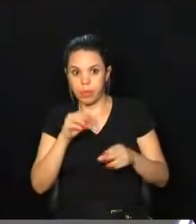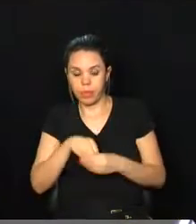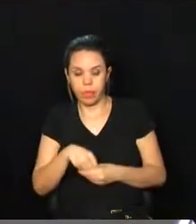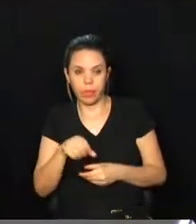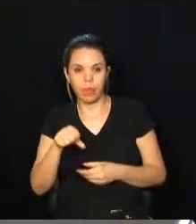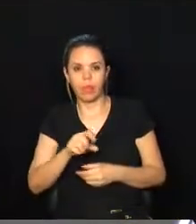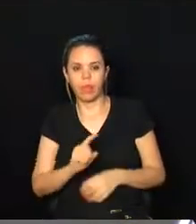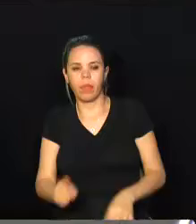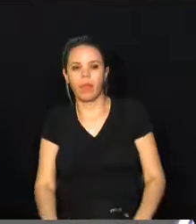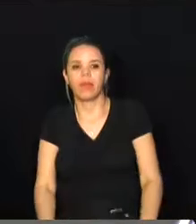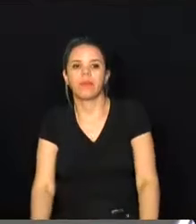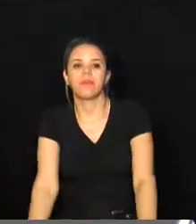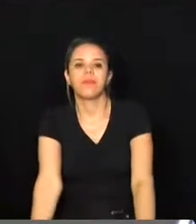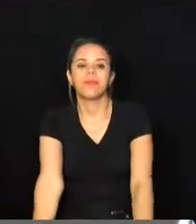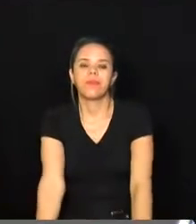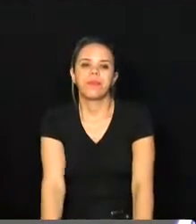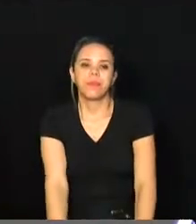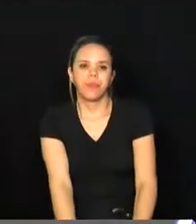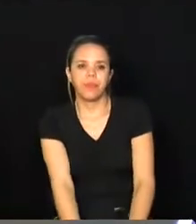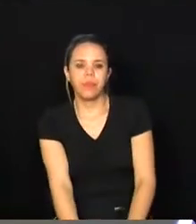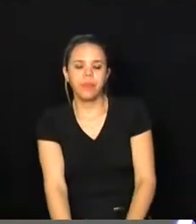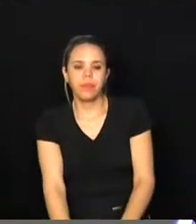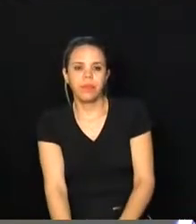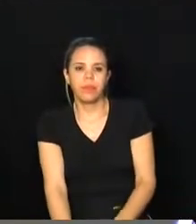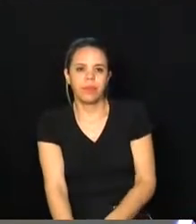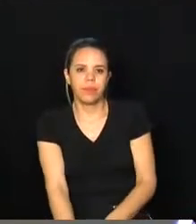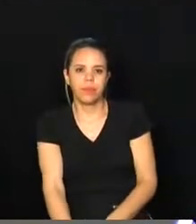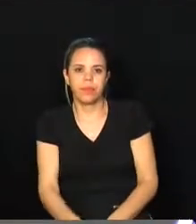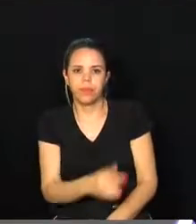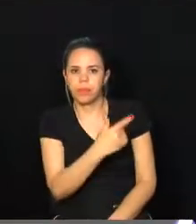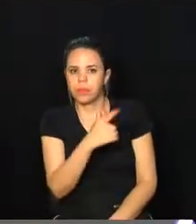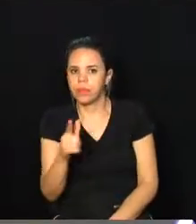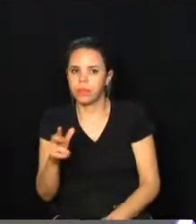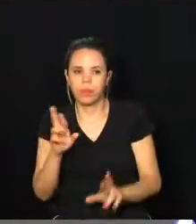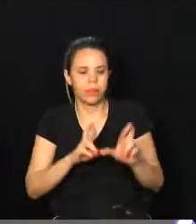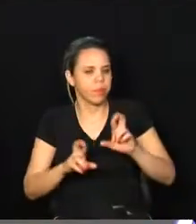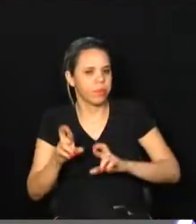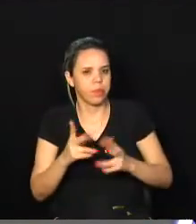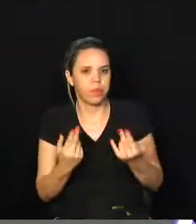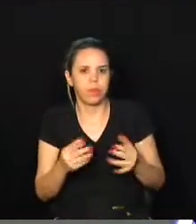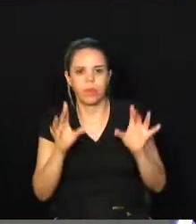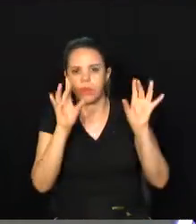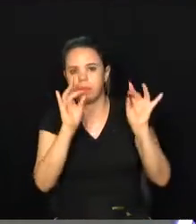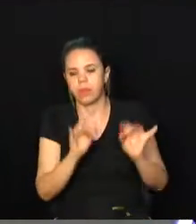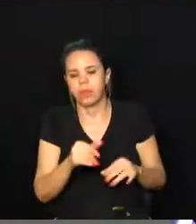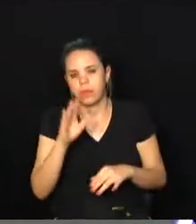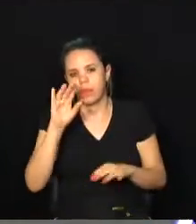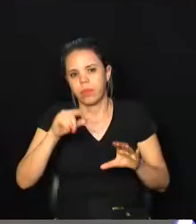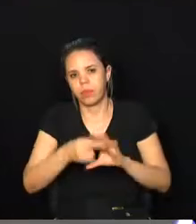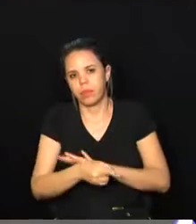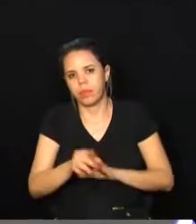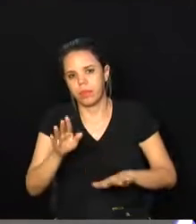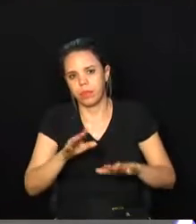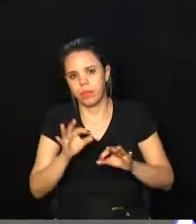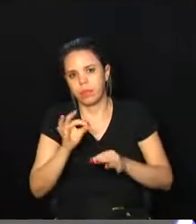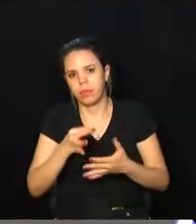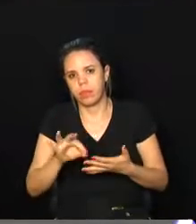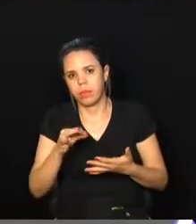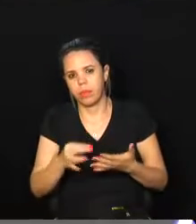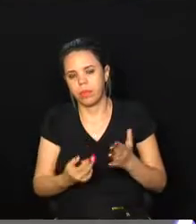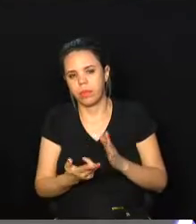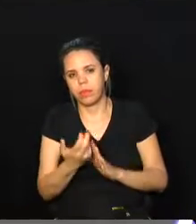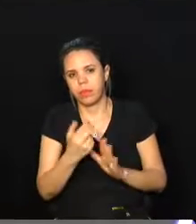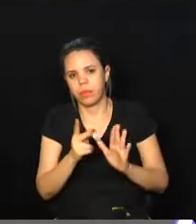está. Então, ele não vai ter toda aquela análise criteriosa, que muito mais, às vezes, é correção de desenho do que